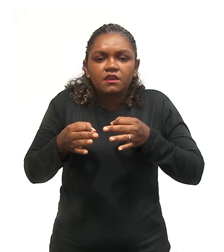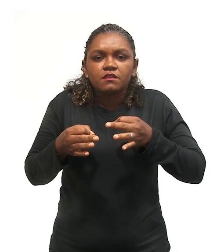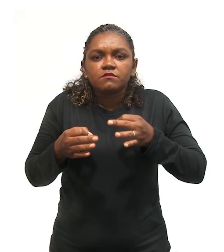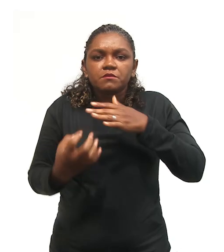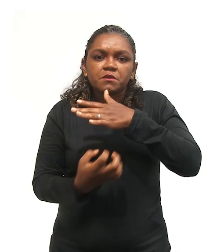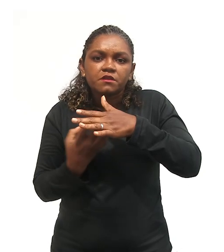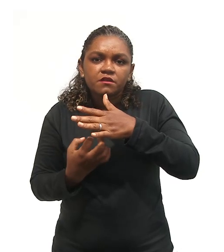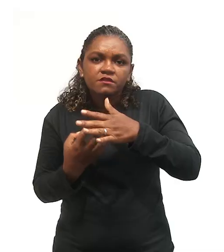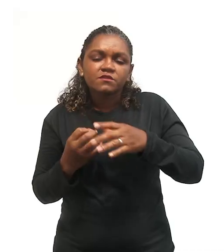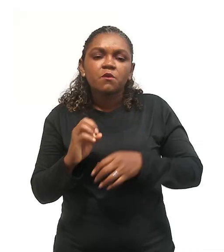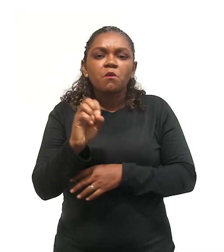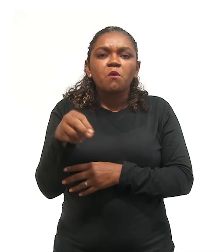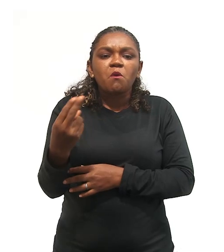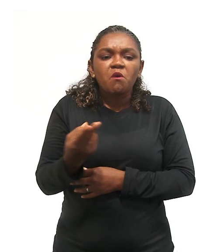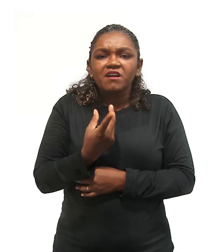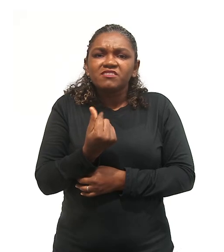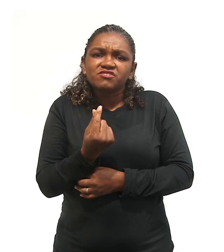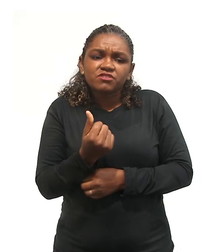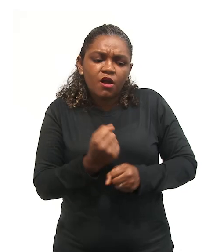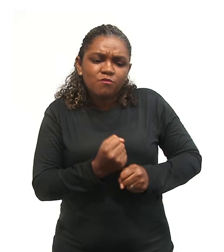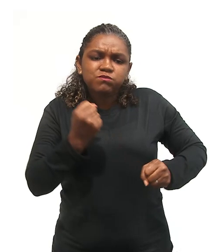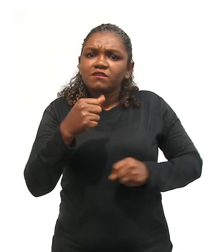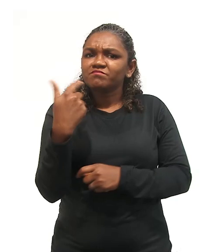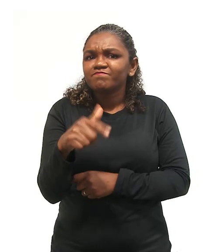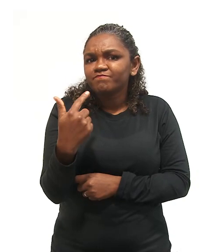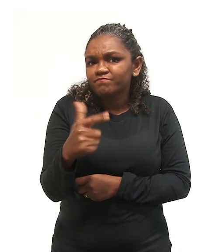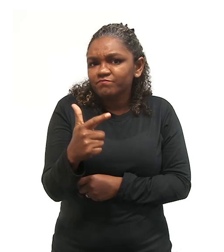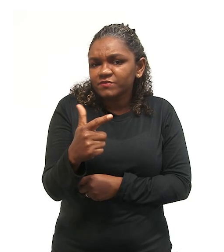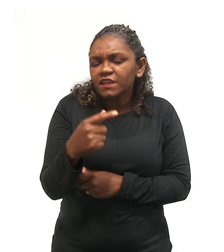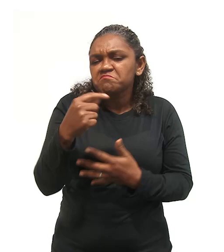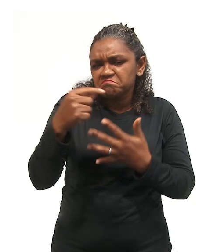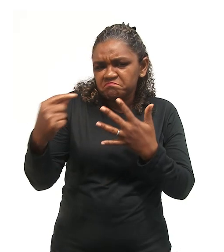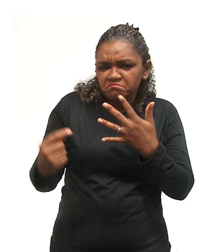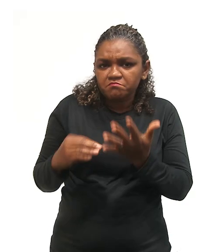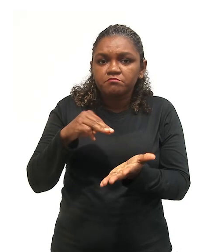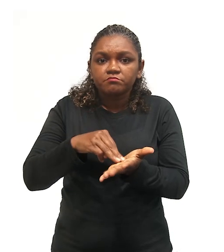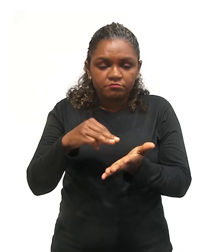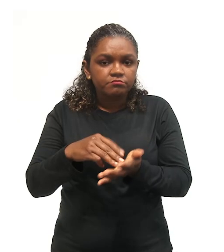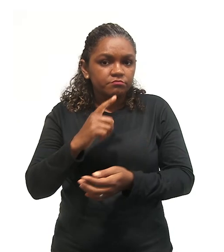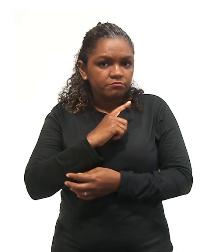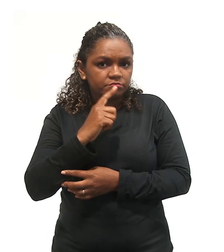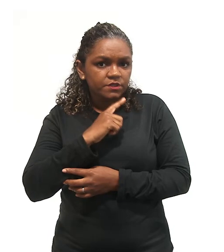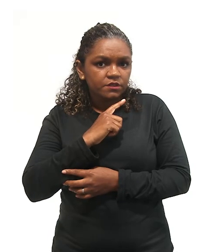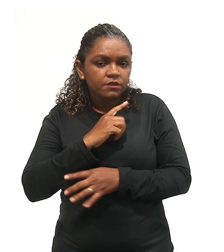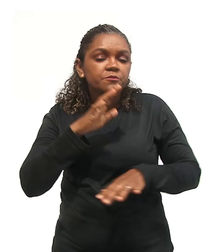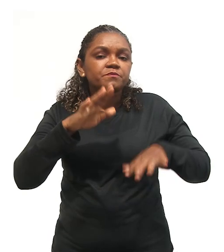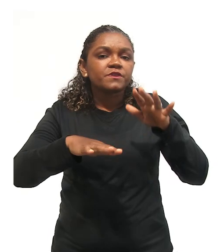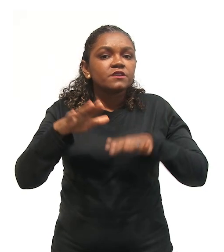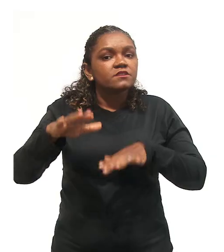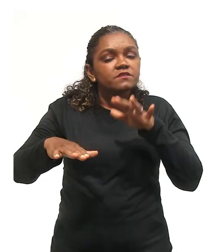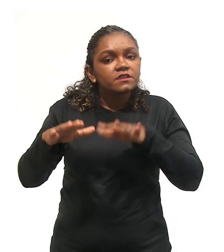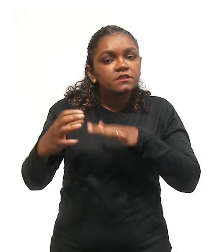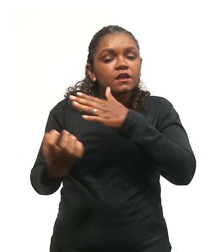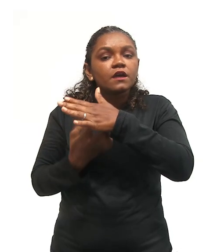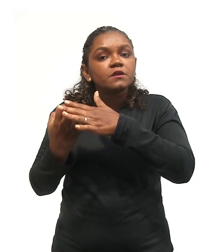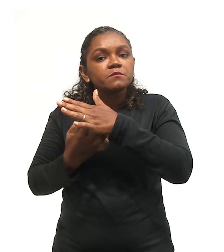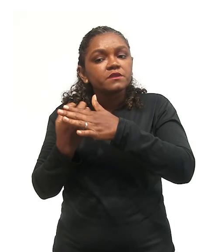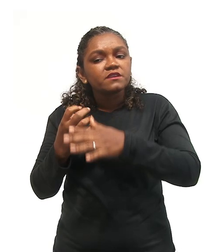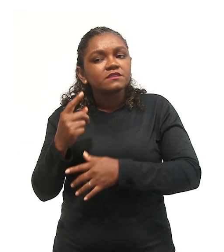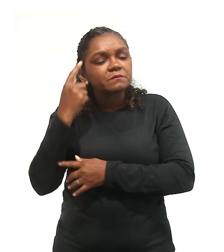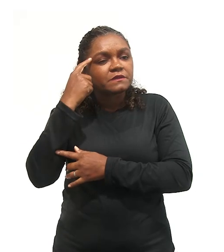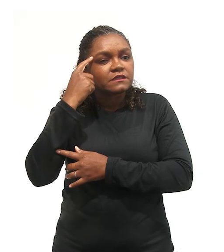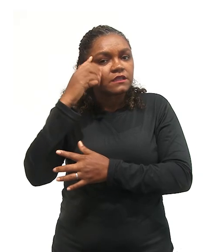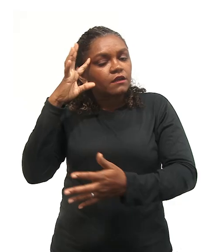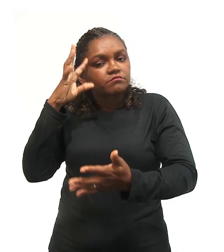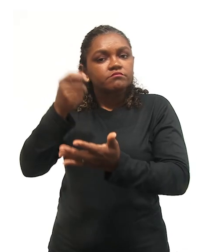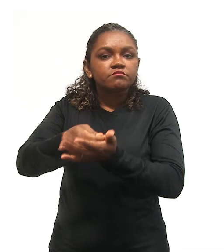não é mais uma atividade lucrativa, enfim. Temos vários motivos que podem levar uma empresa a buscar